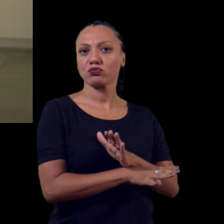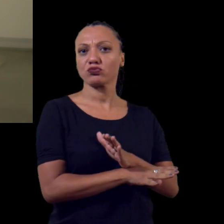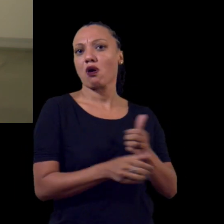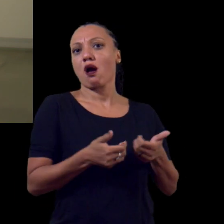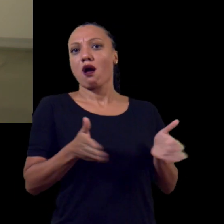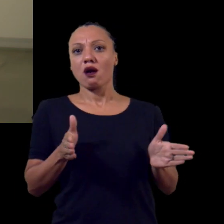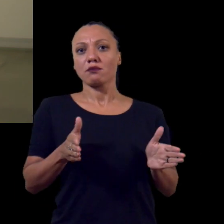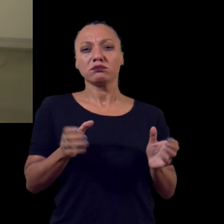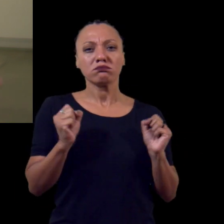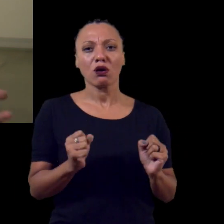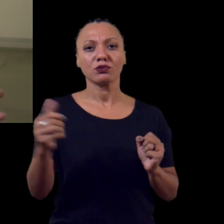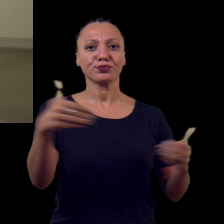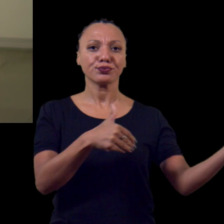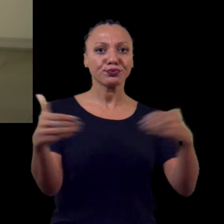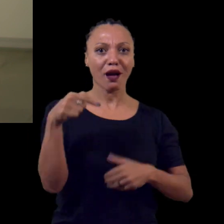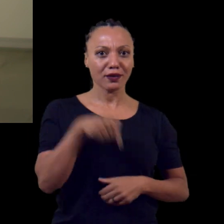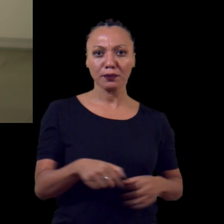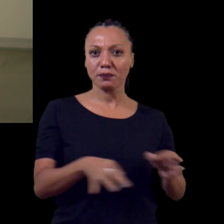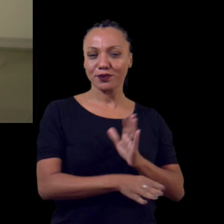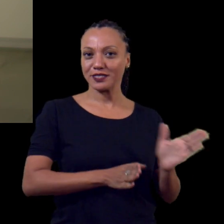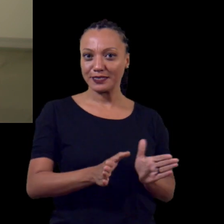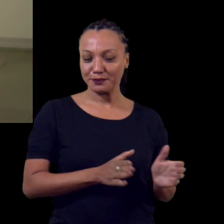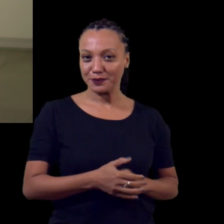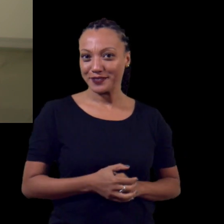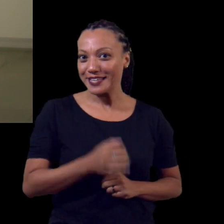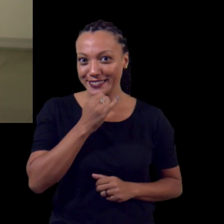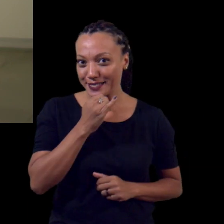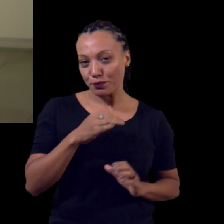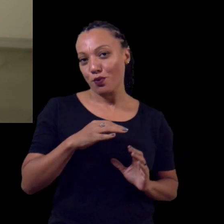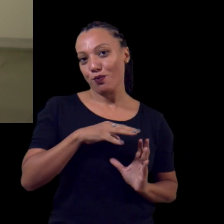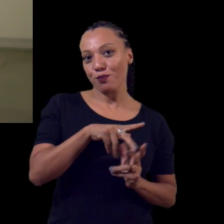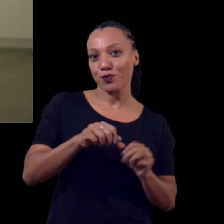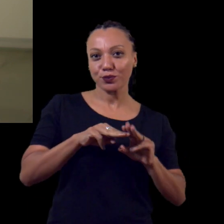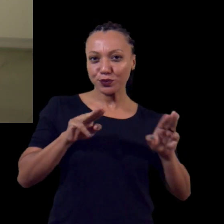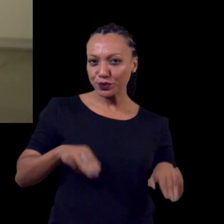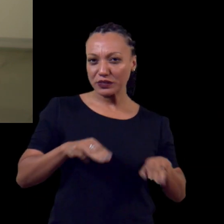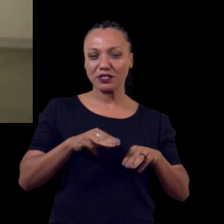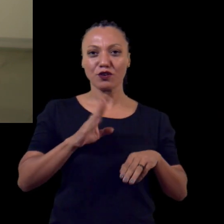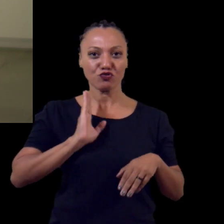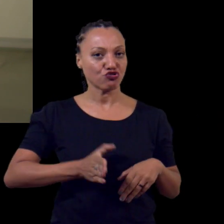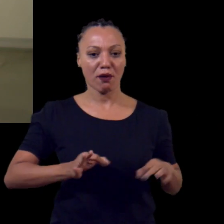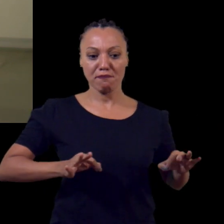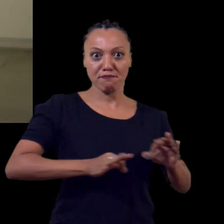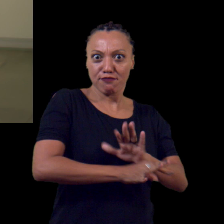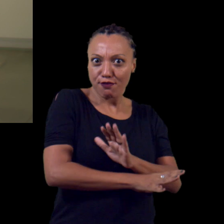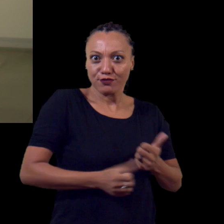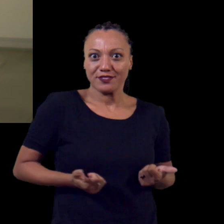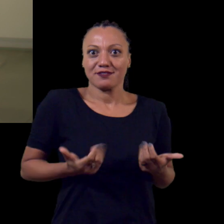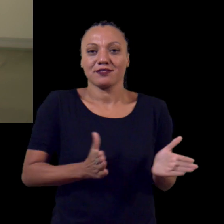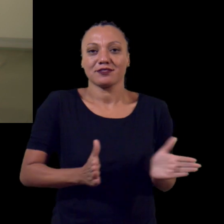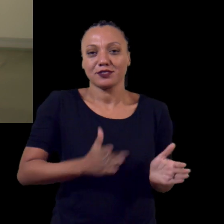ao que está instituído. Assim, pode chegar, que somos acessíveis. Como se o mundo, por exemplo, o mundo do museu fosse um mundo que tivesse dado